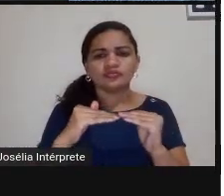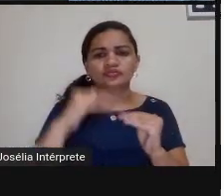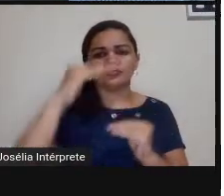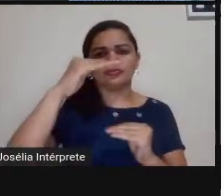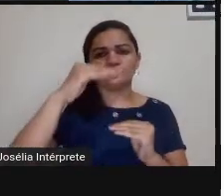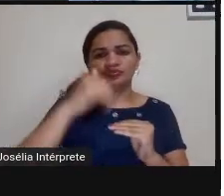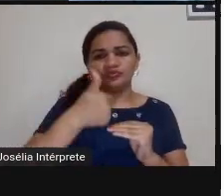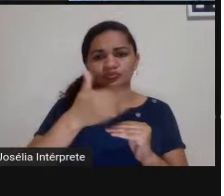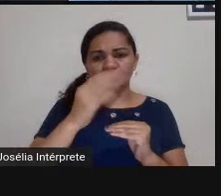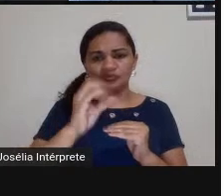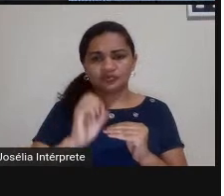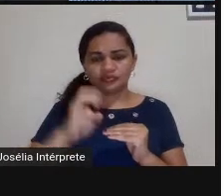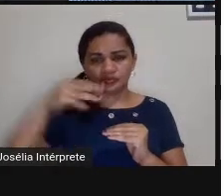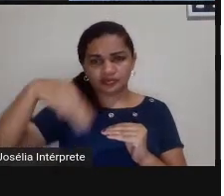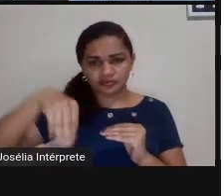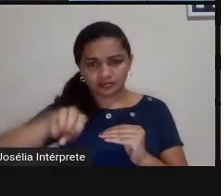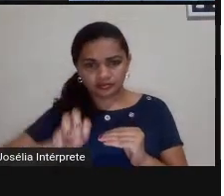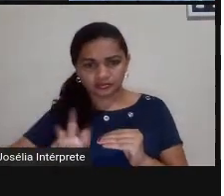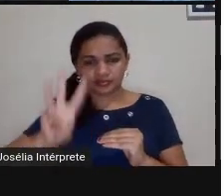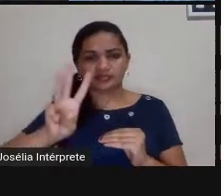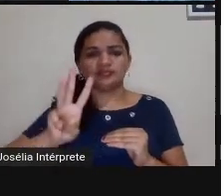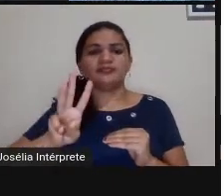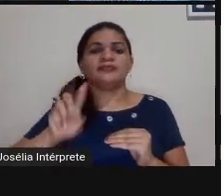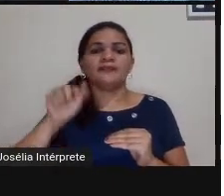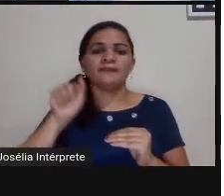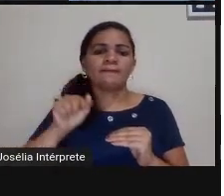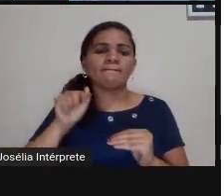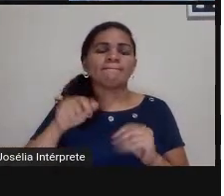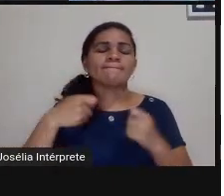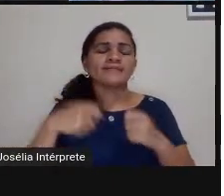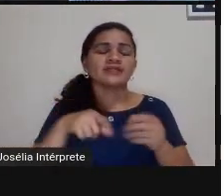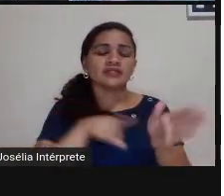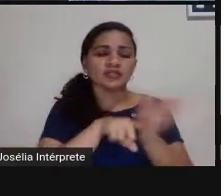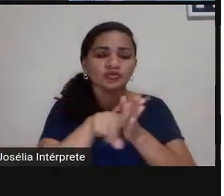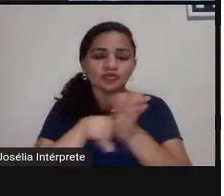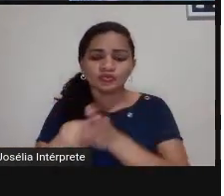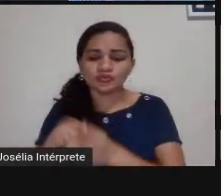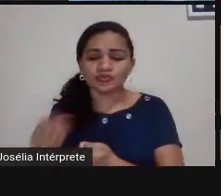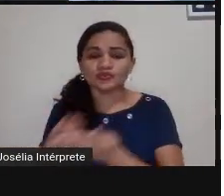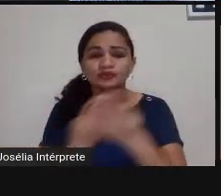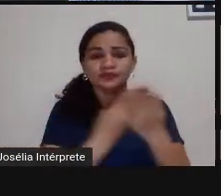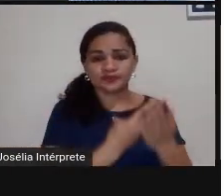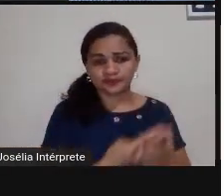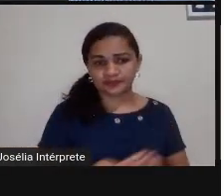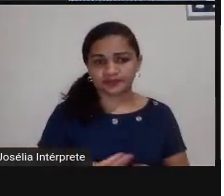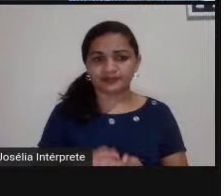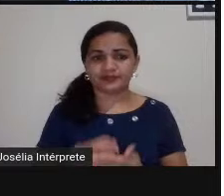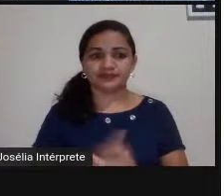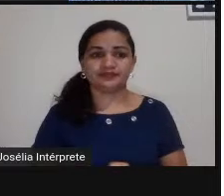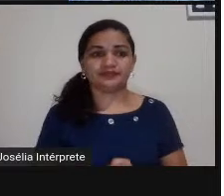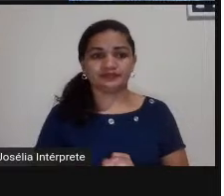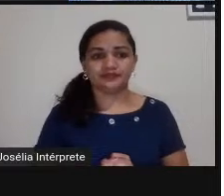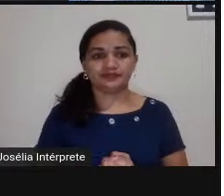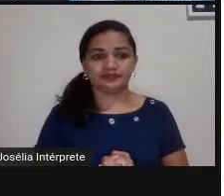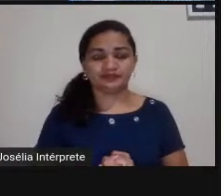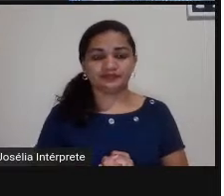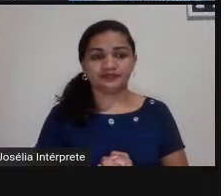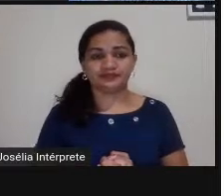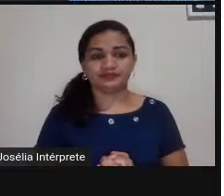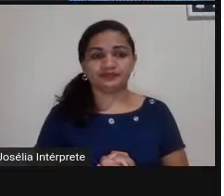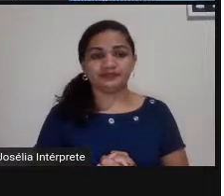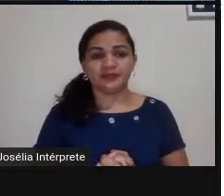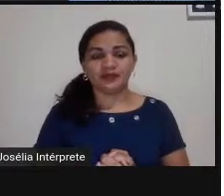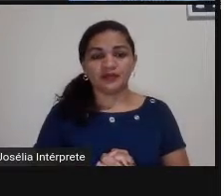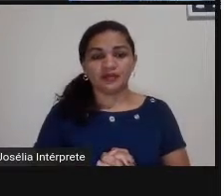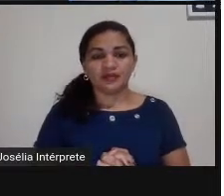de geração é preciso do eia-rima é preciso de um estudo de impacto da metade do relatório de impacto ambiental após eu falei que eu ia falar o nome completo eu acabo falando